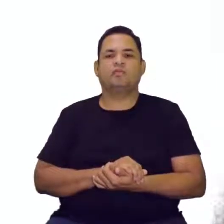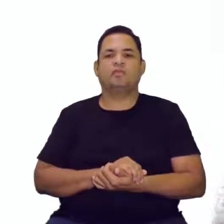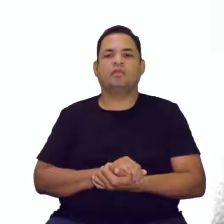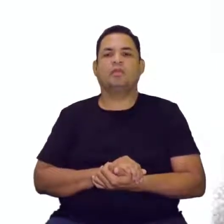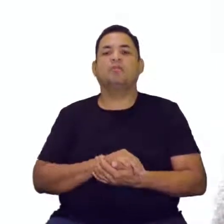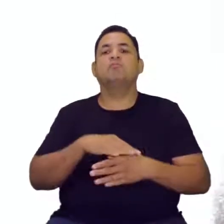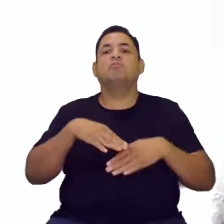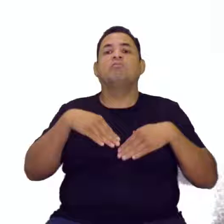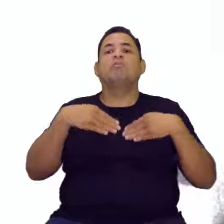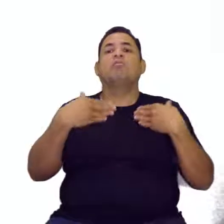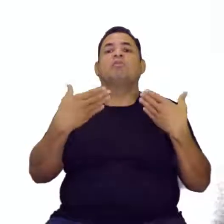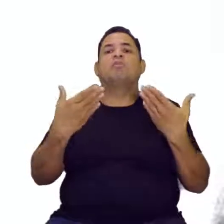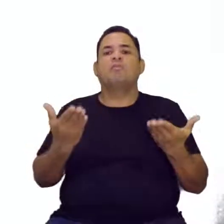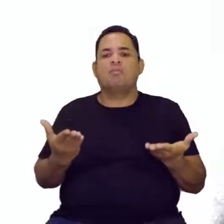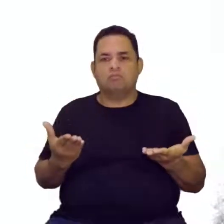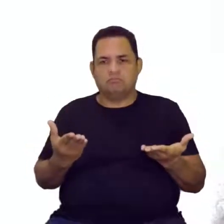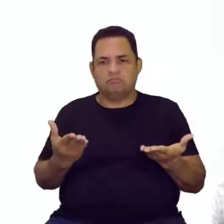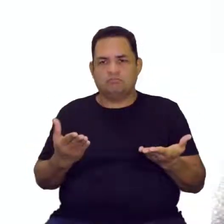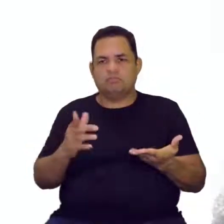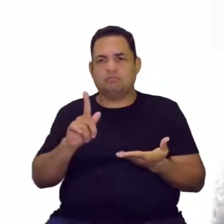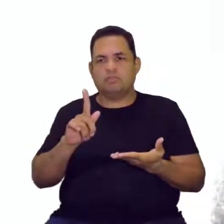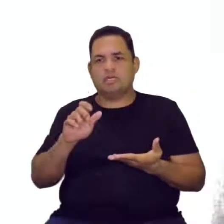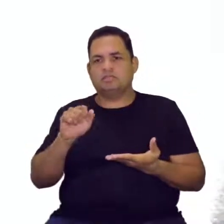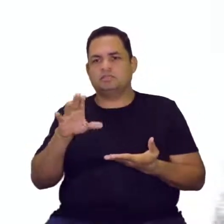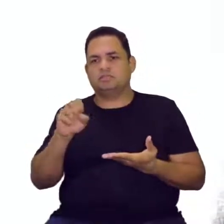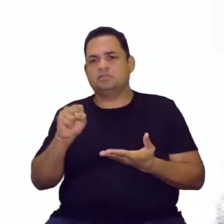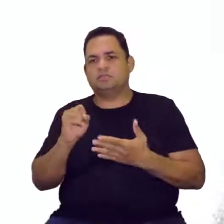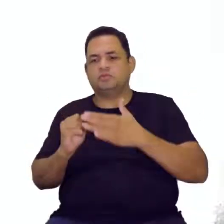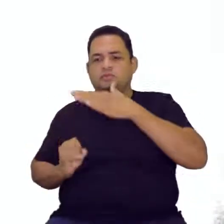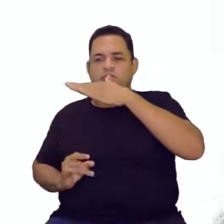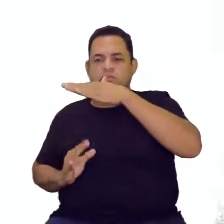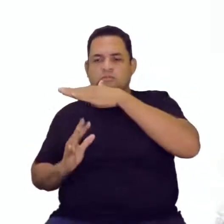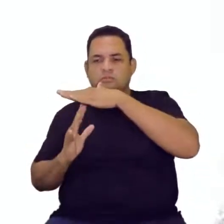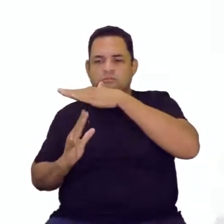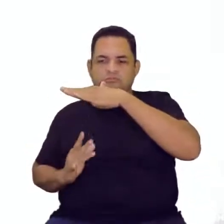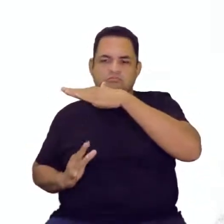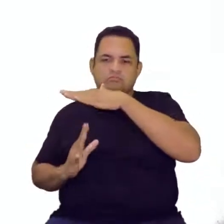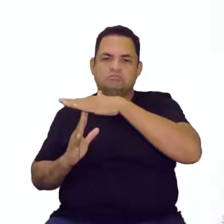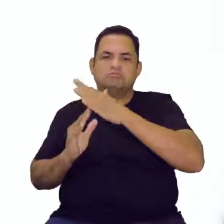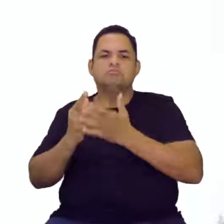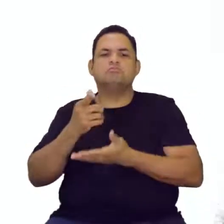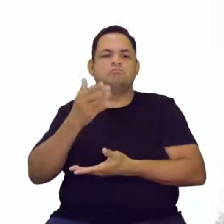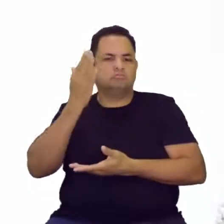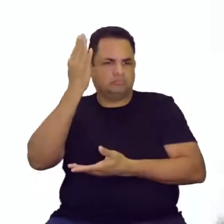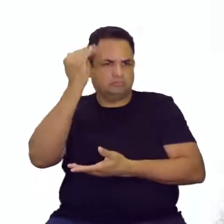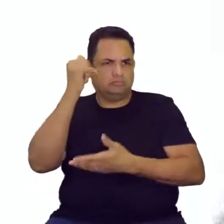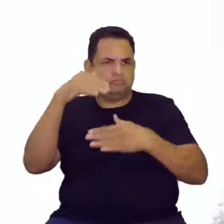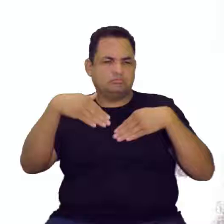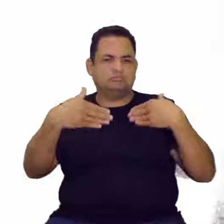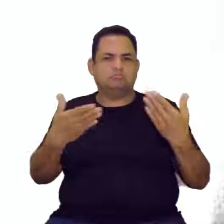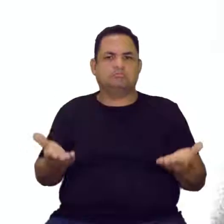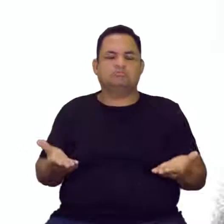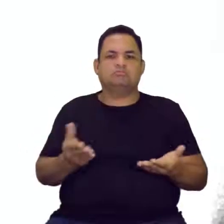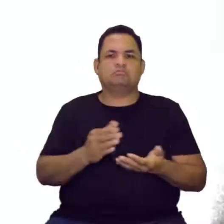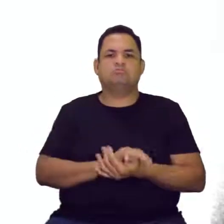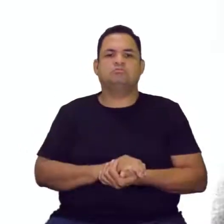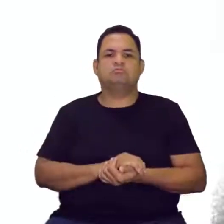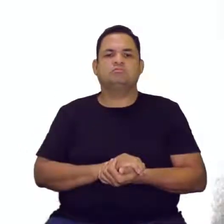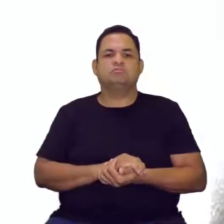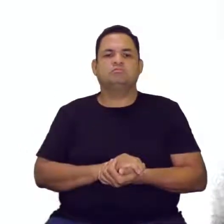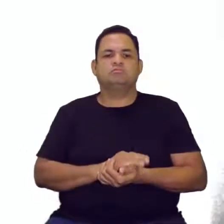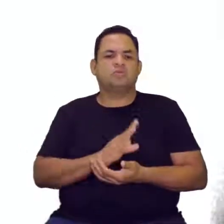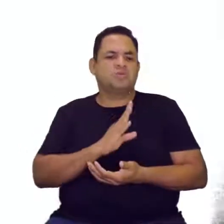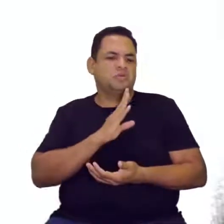Mas quem são esses gases? Quais são os gases do efeito estufa? Você sabe quais são? A gente